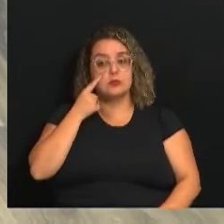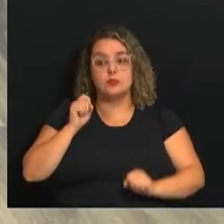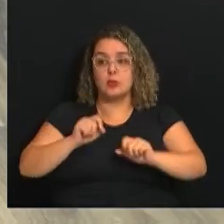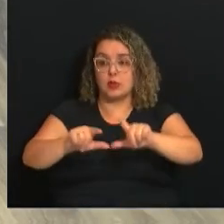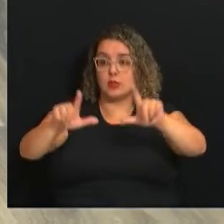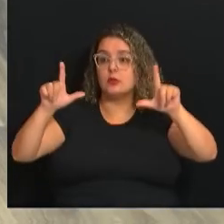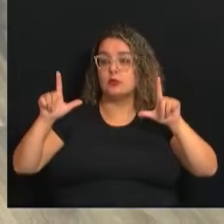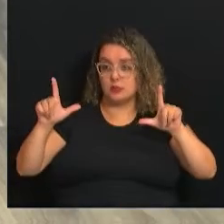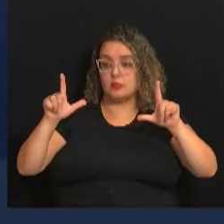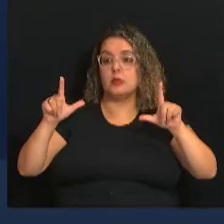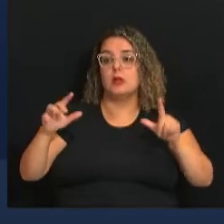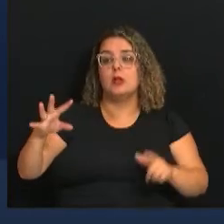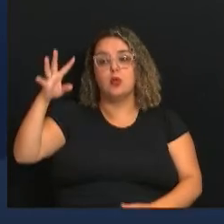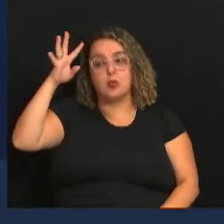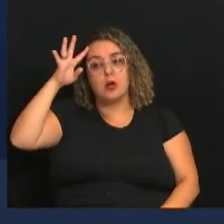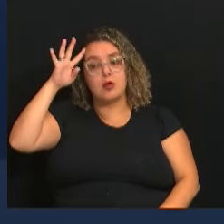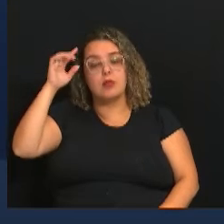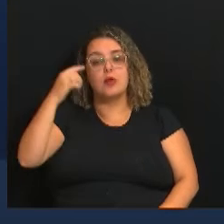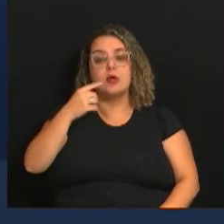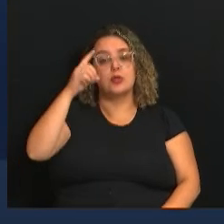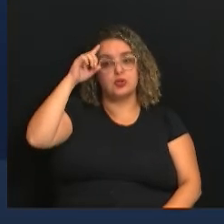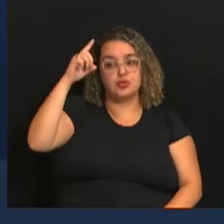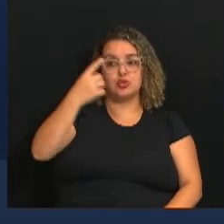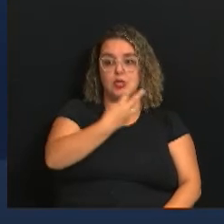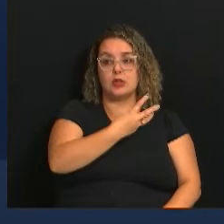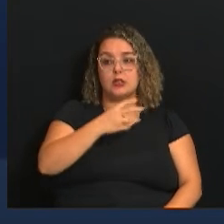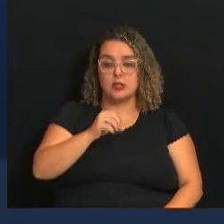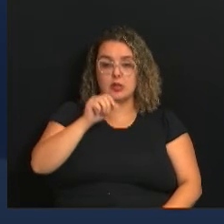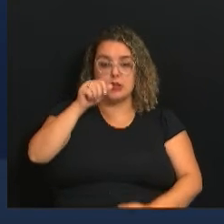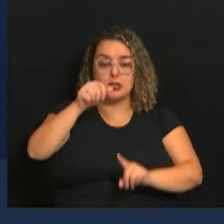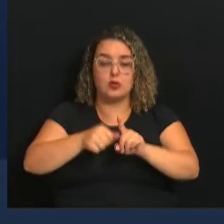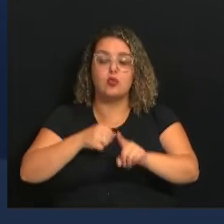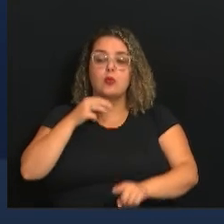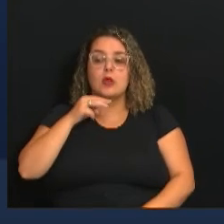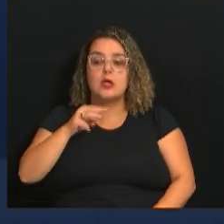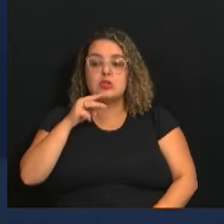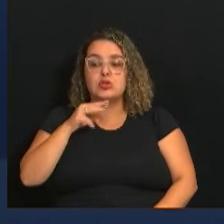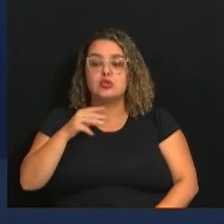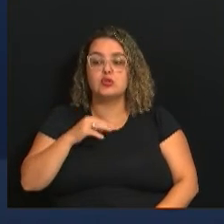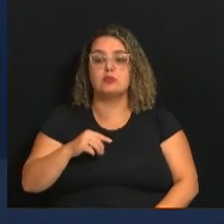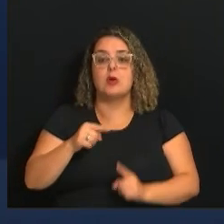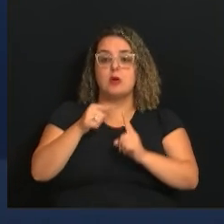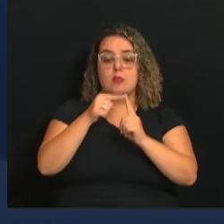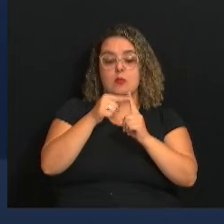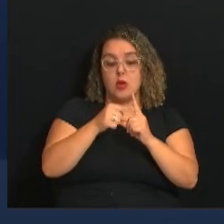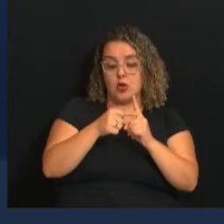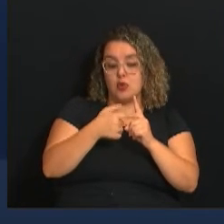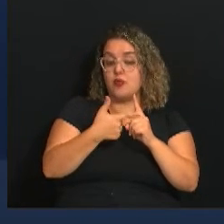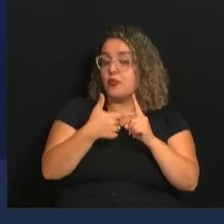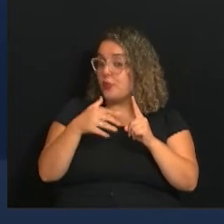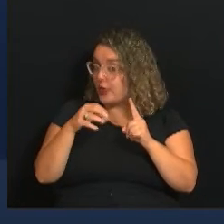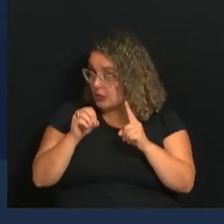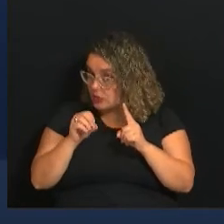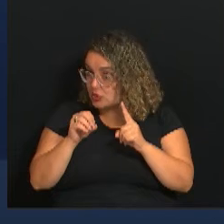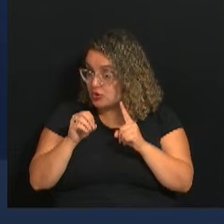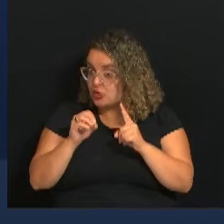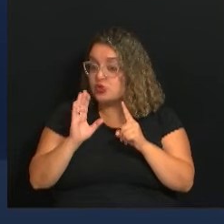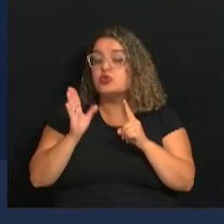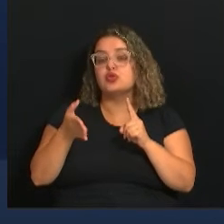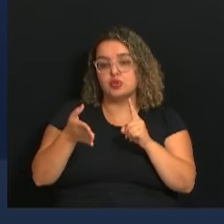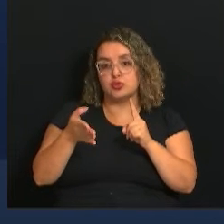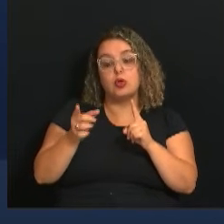sumaréleilões.com.br, Sumaré sem acento. Tá certo, então, Mina Abreu, muito obrigado pelas notícias da metrópole de Campinas.